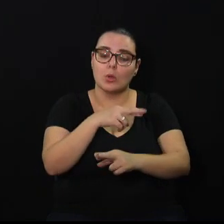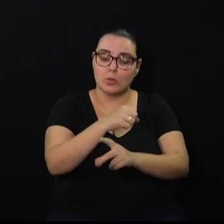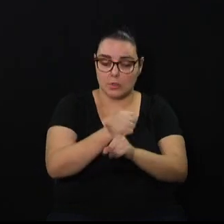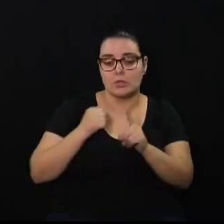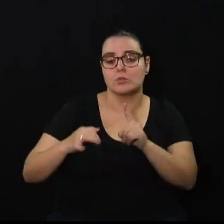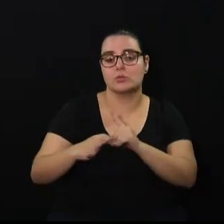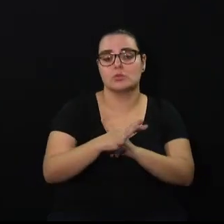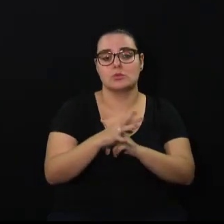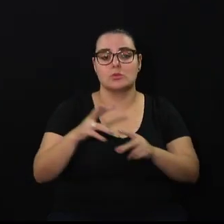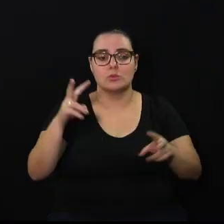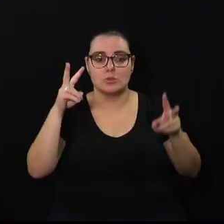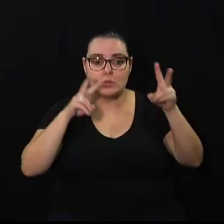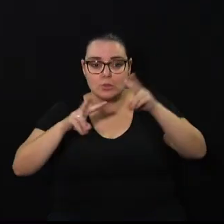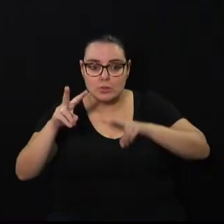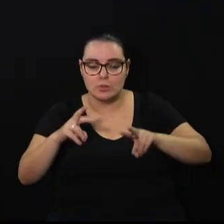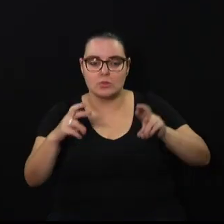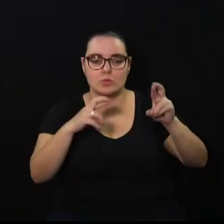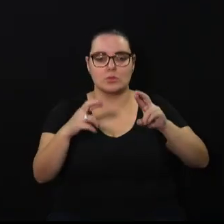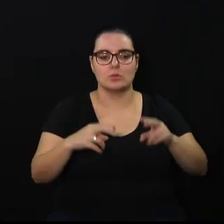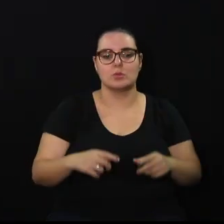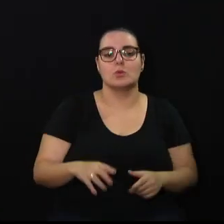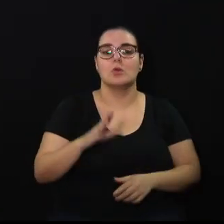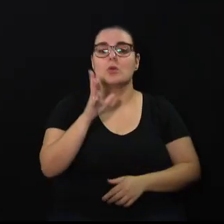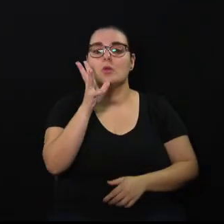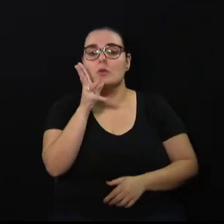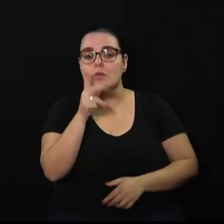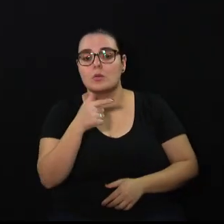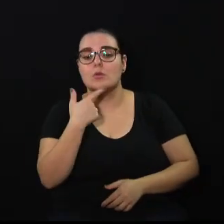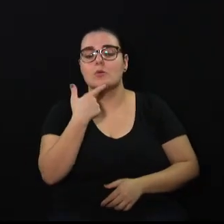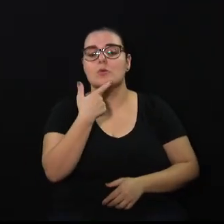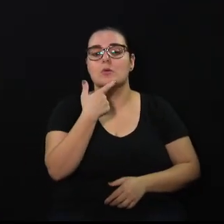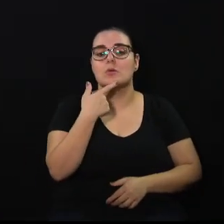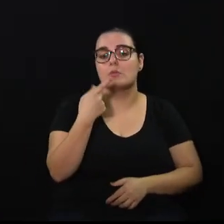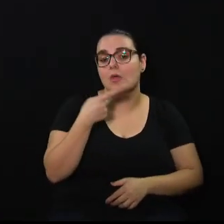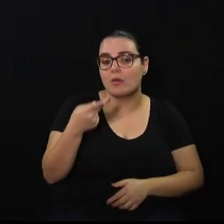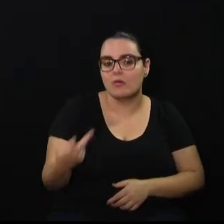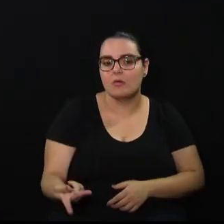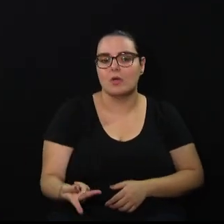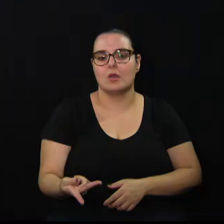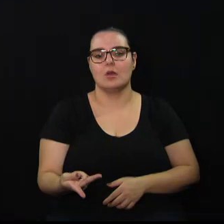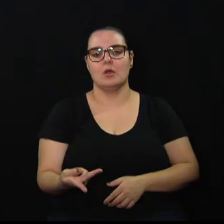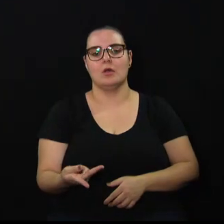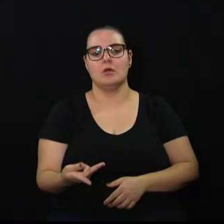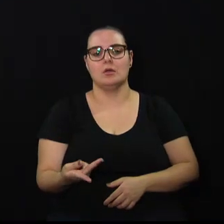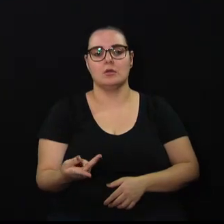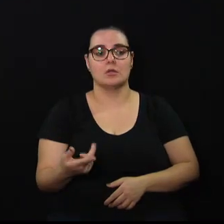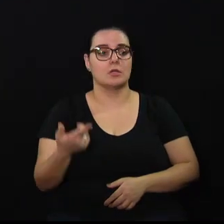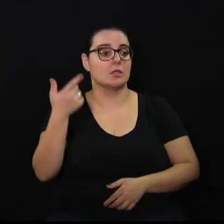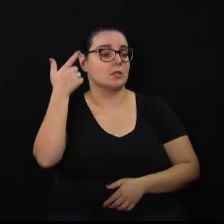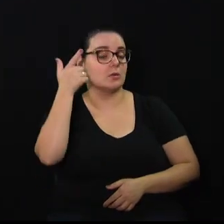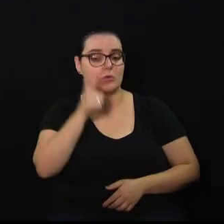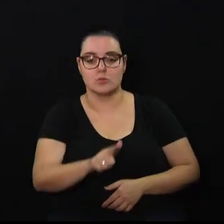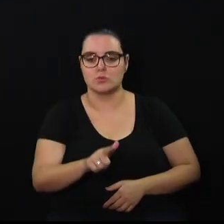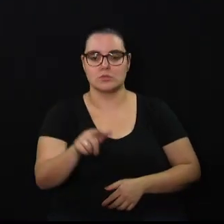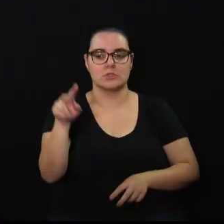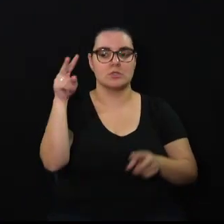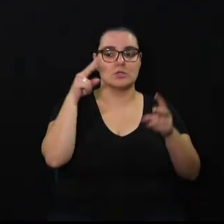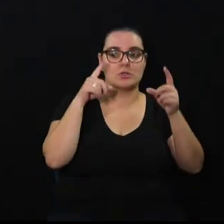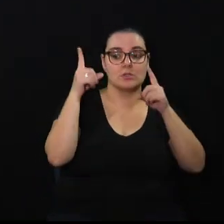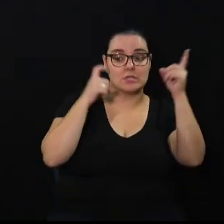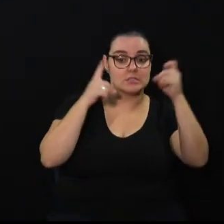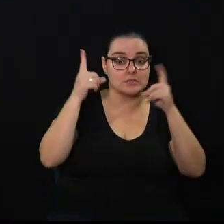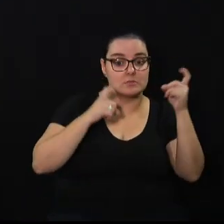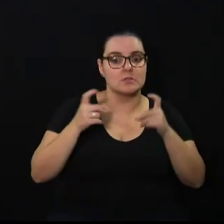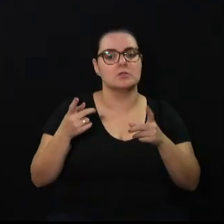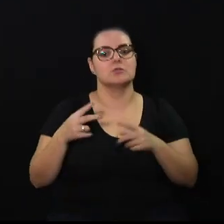referencial no atraso no desenvolvimento da fala não compensada por outros meios está na